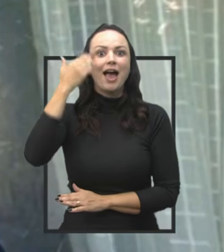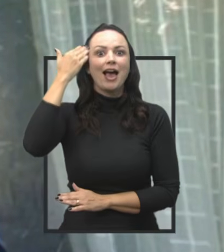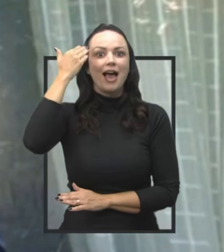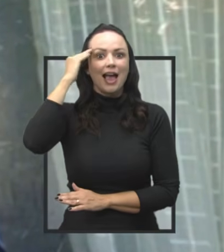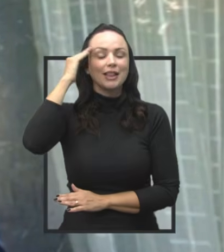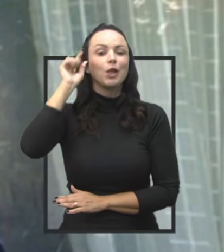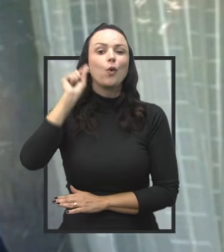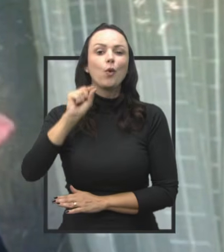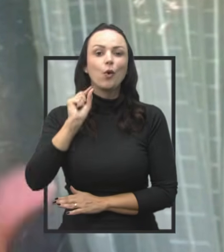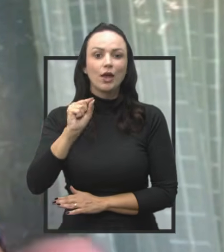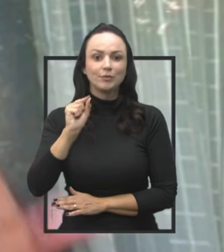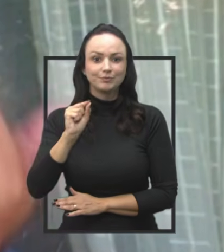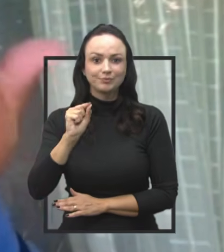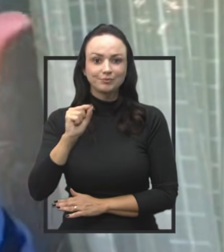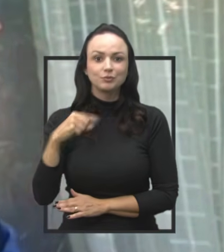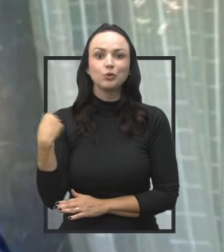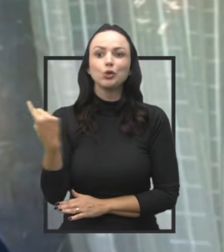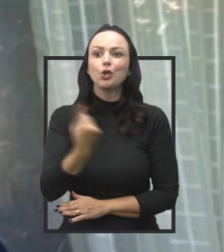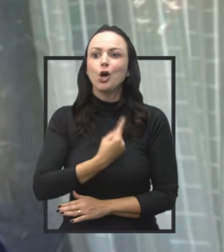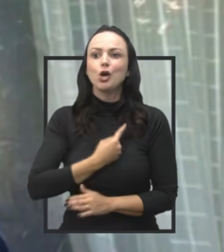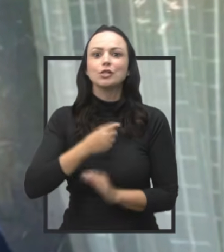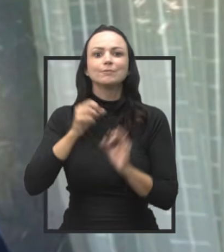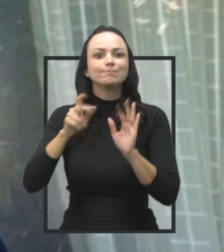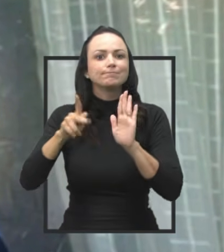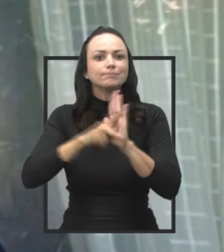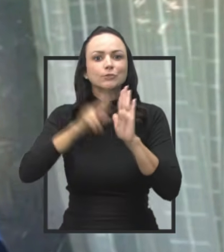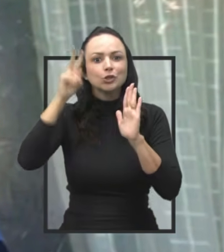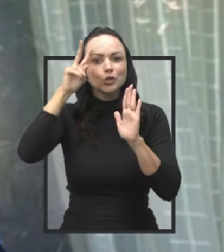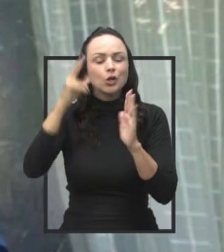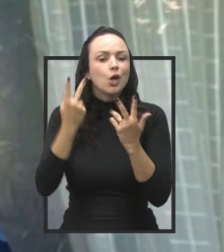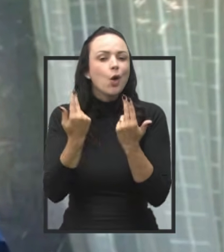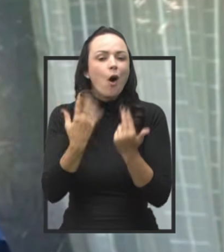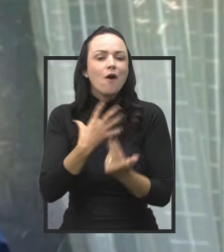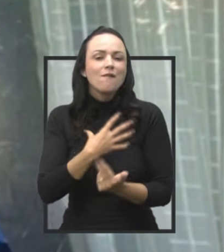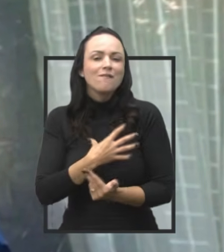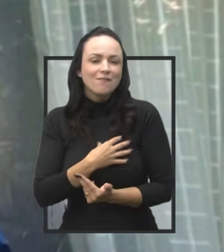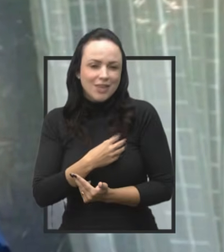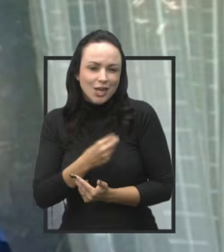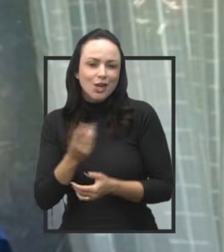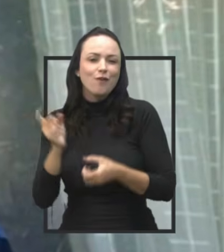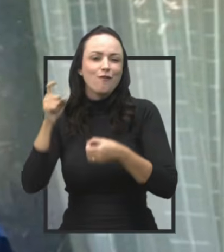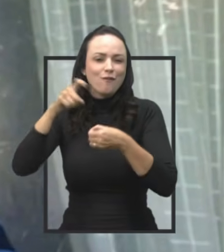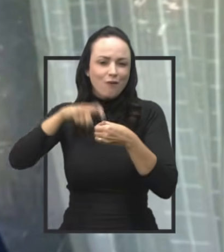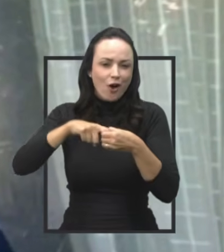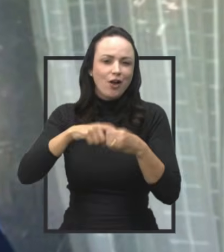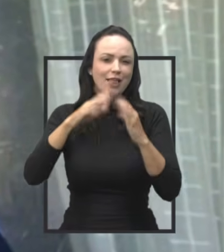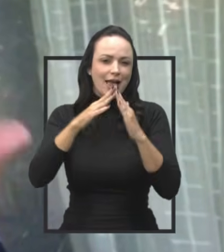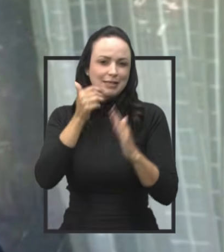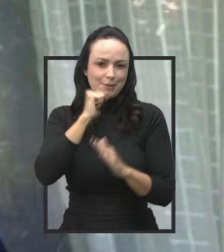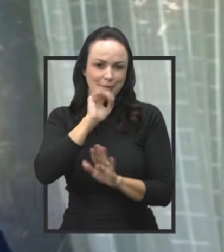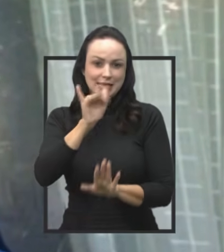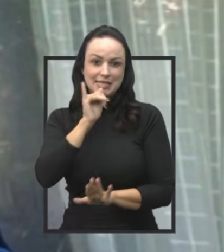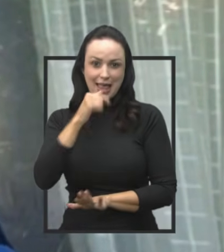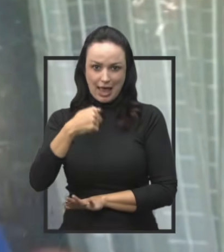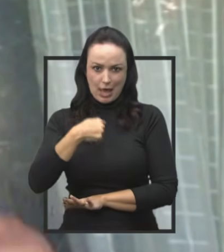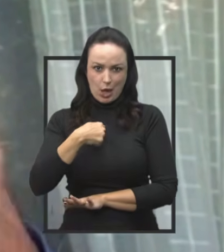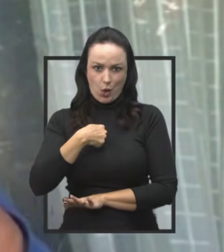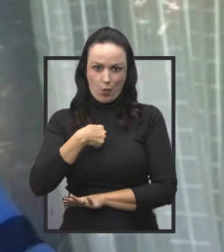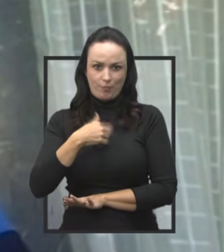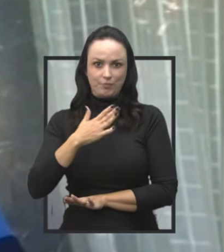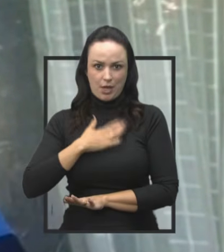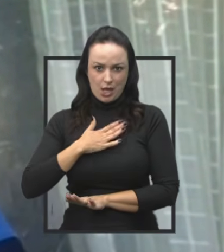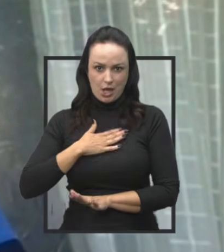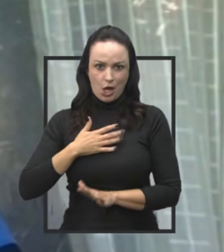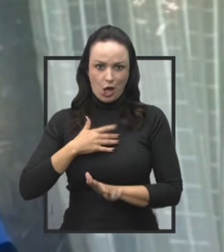passássemos a entender o que é a nossa história. É como um filho que volta para a casa da mãe. Porque eu vou dar de exemplo.